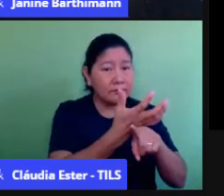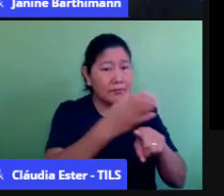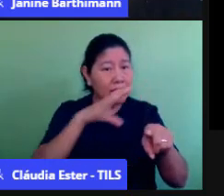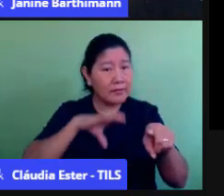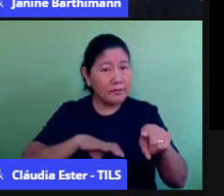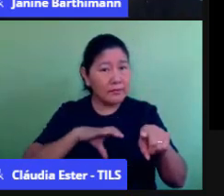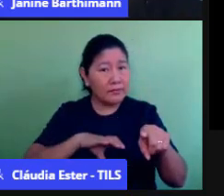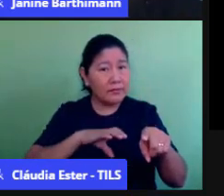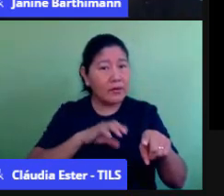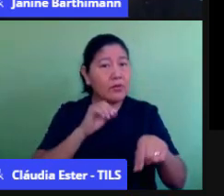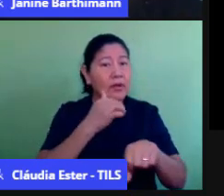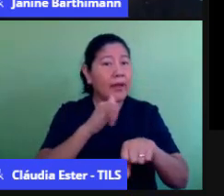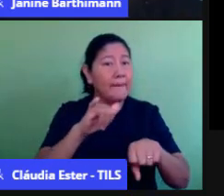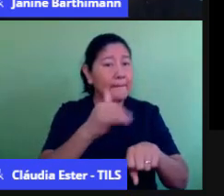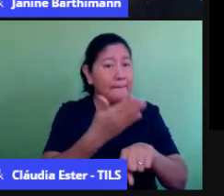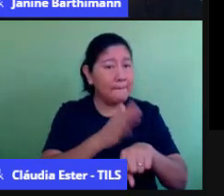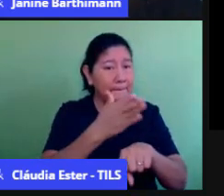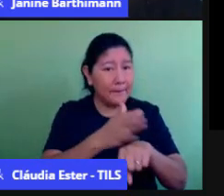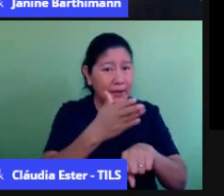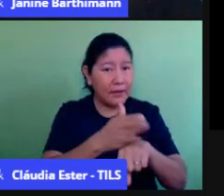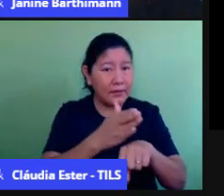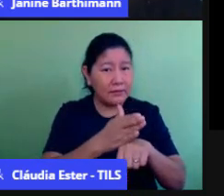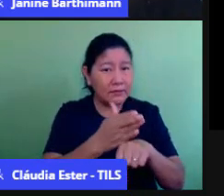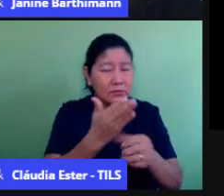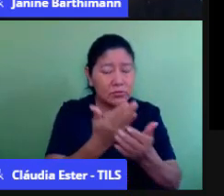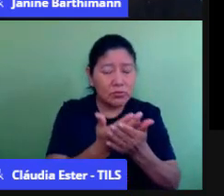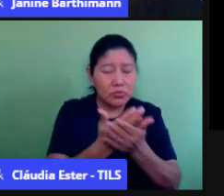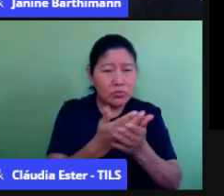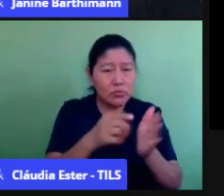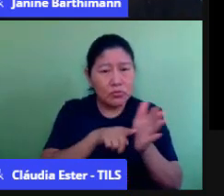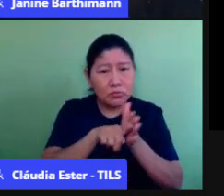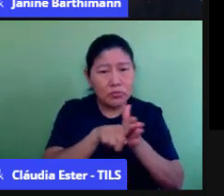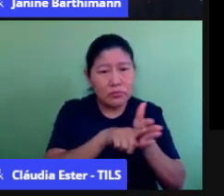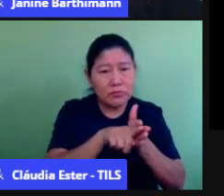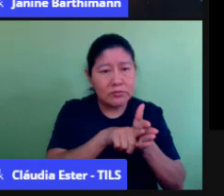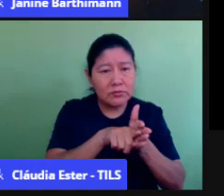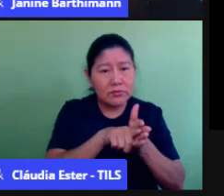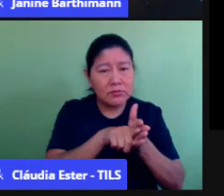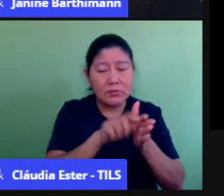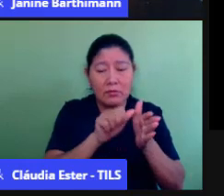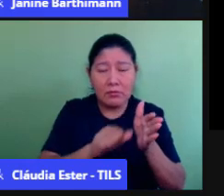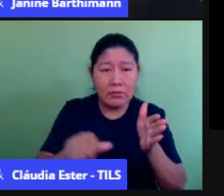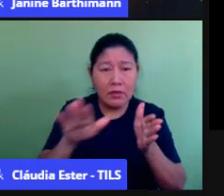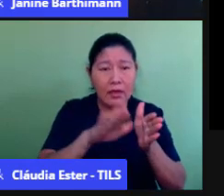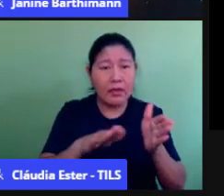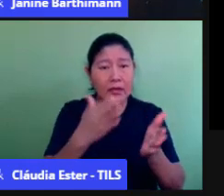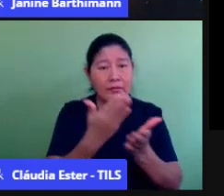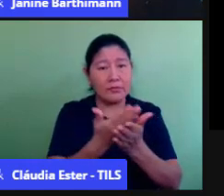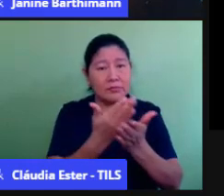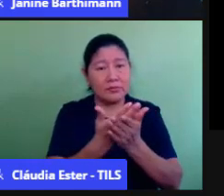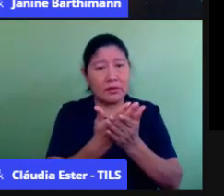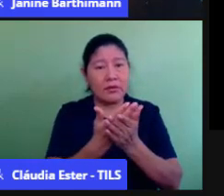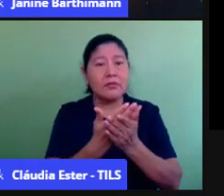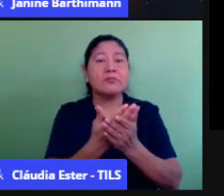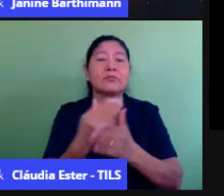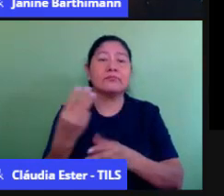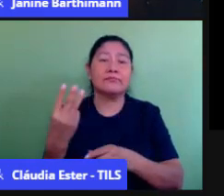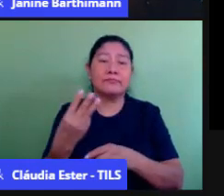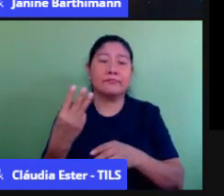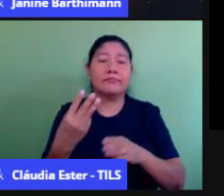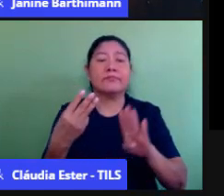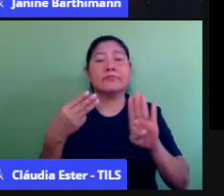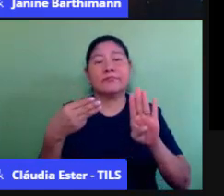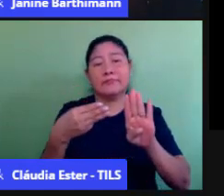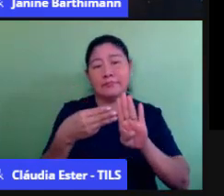e pesquisa. Então, a gente vai trabalhar com esse campo de atuação nesse 3º bimestre, né? E